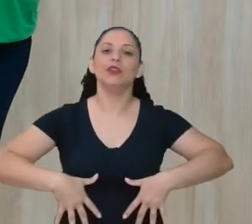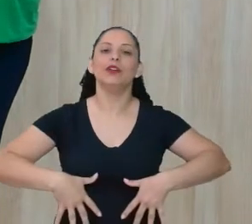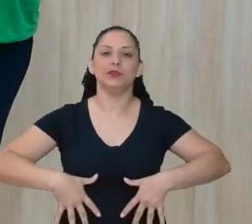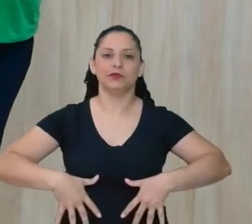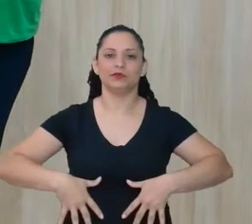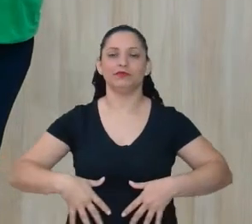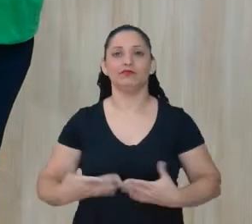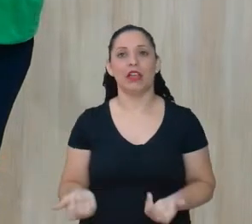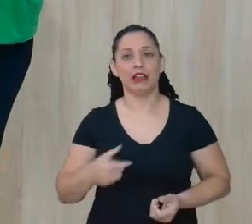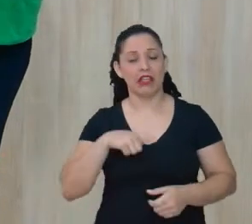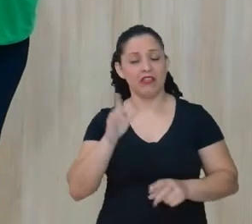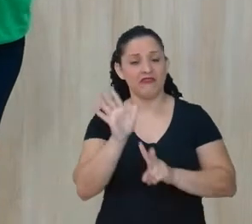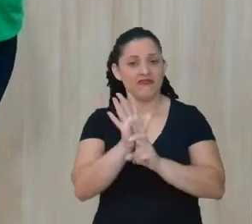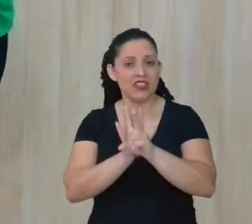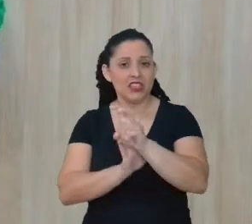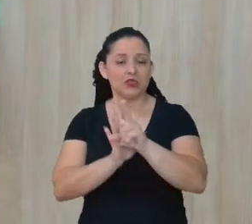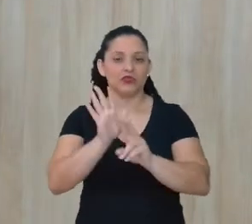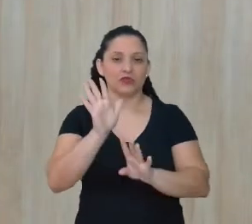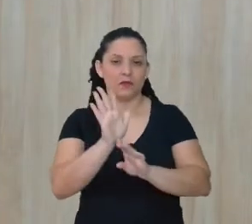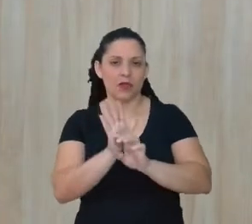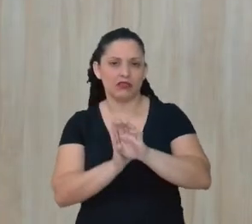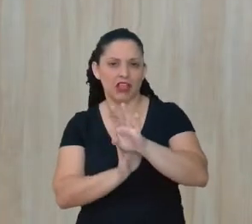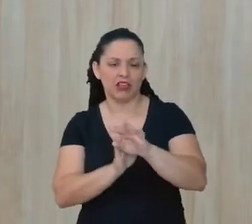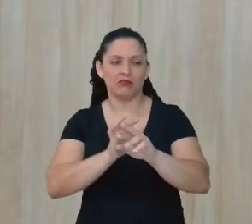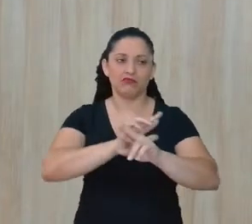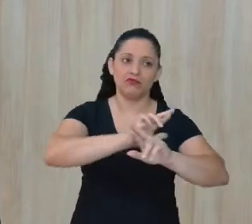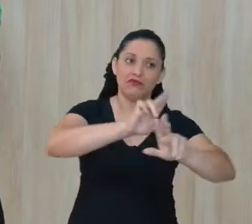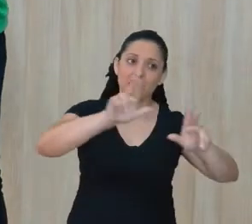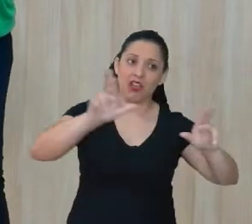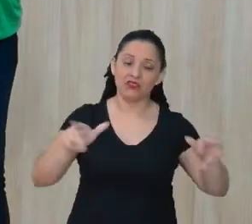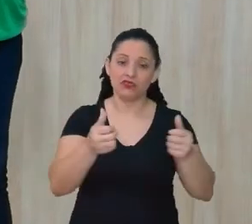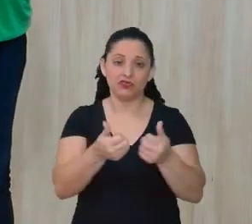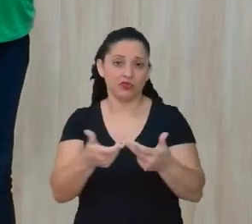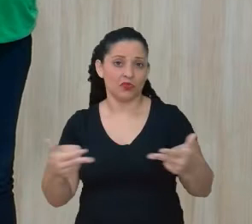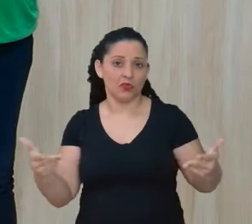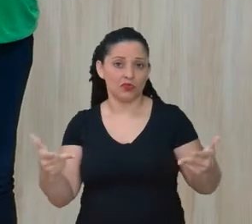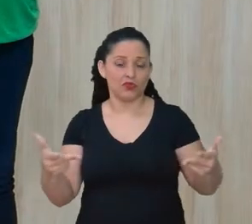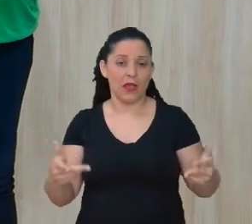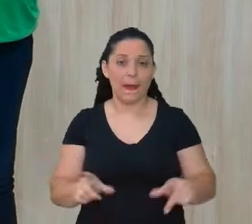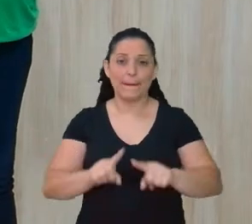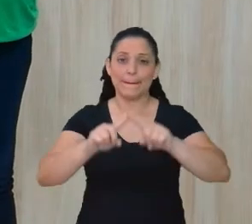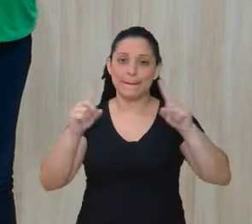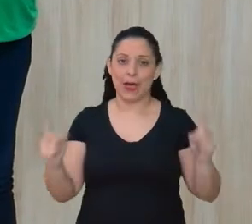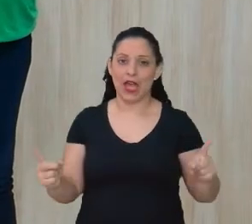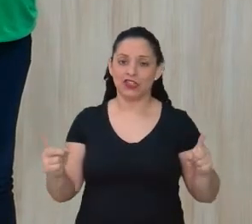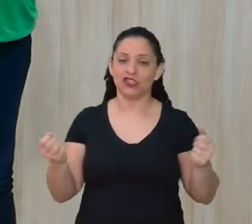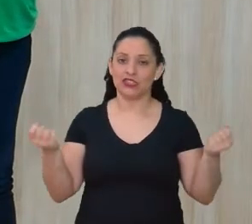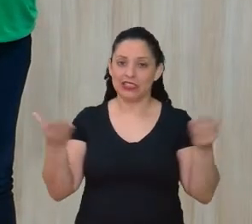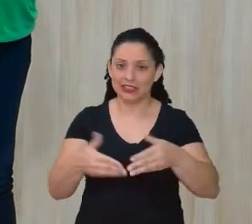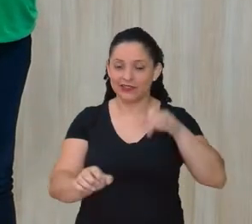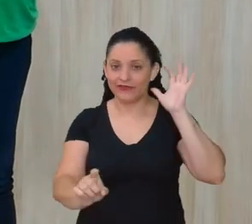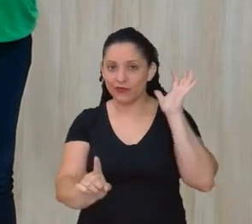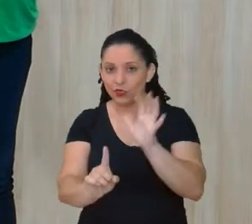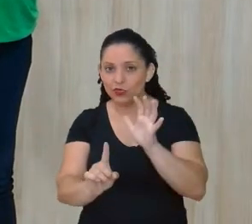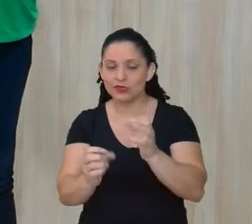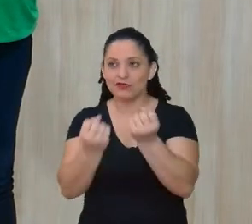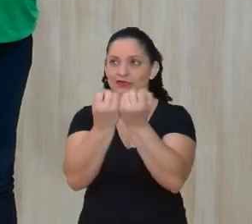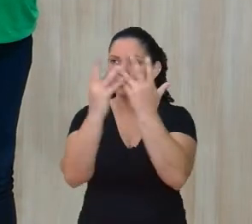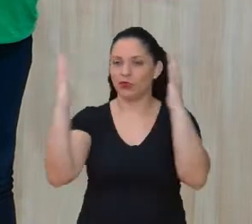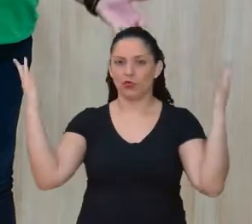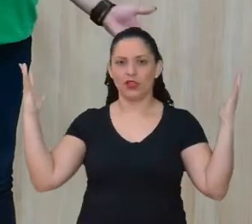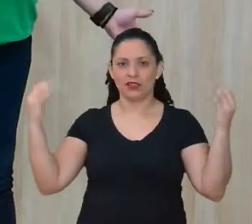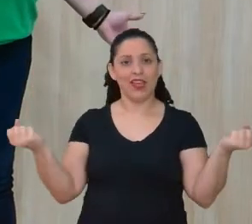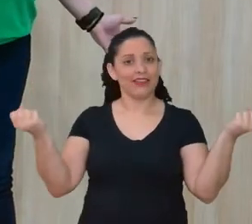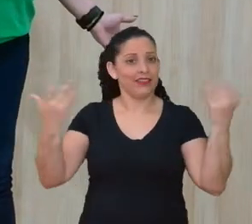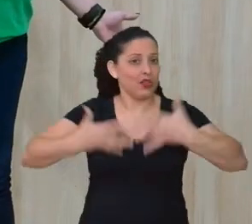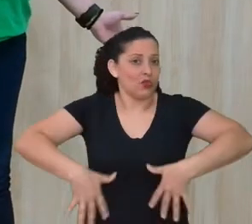Seja através de micro-organismos ou de outras formas, mas essas pressões ambientais, elas são